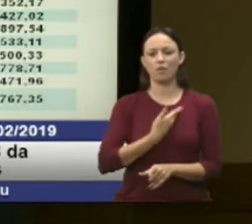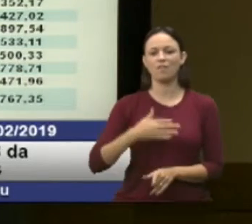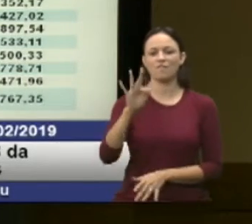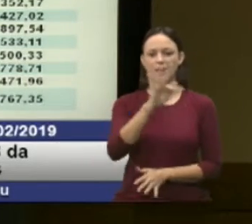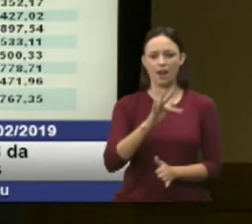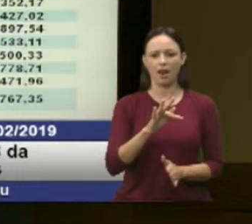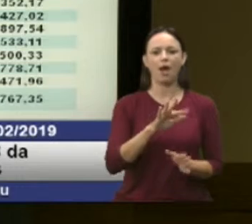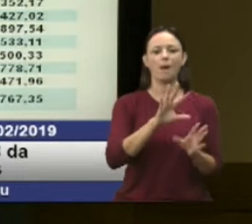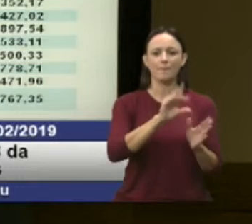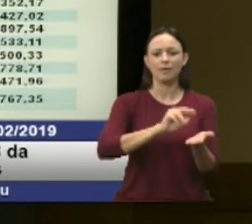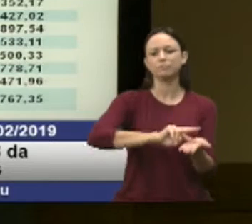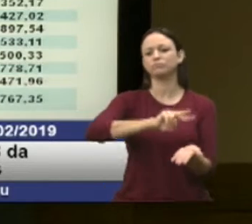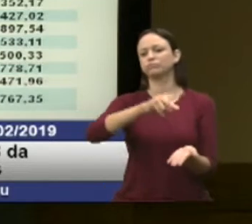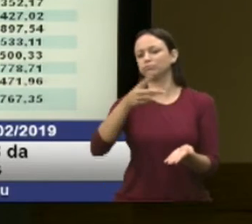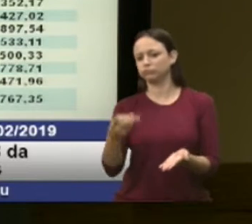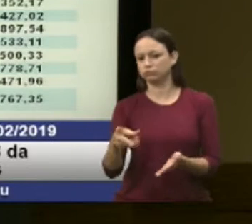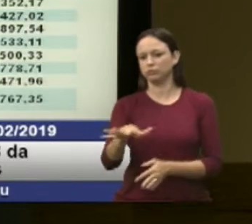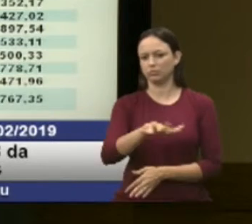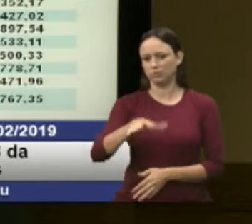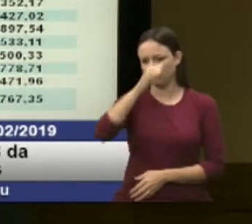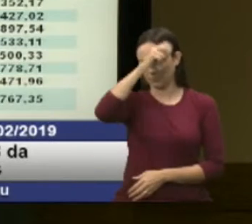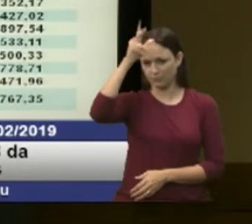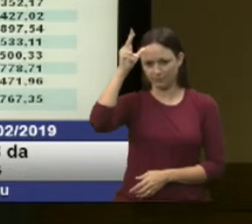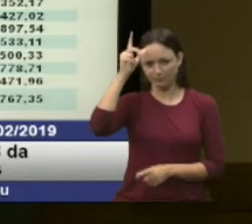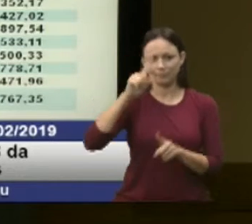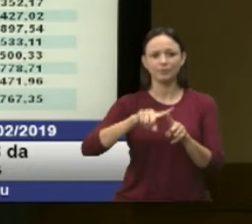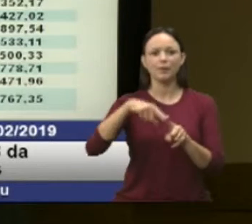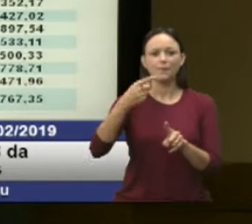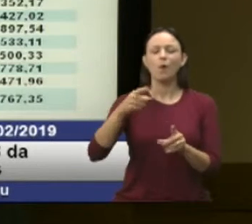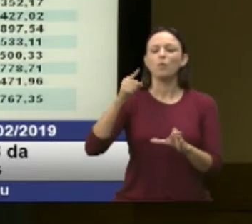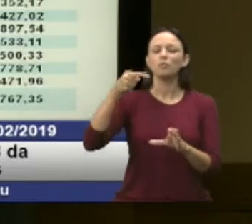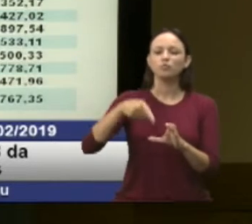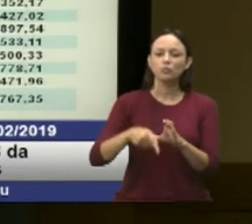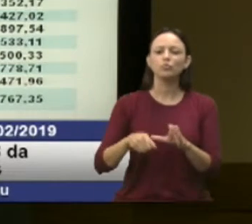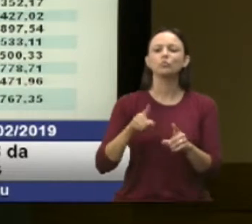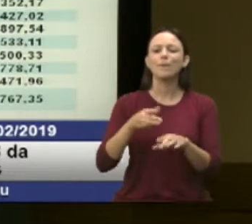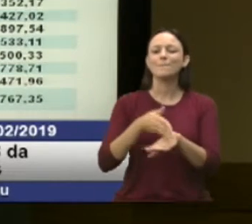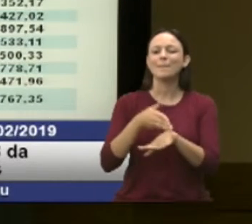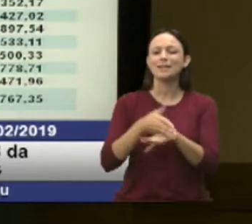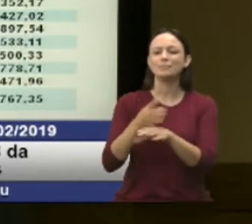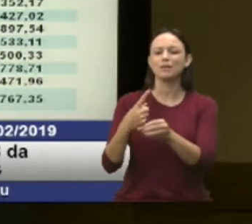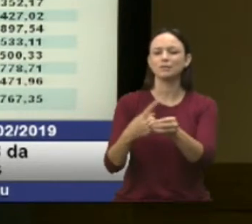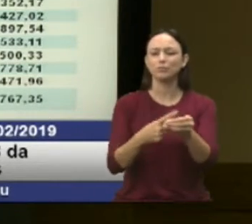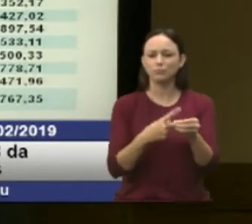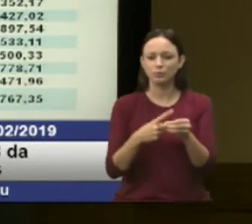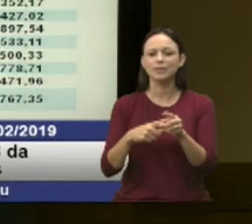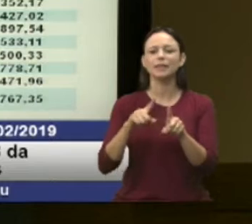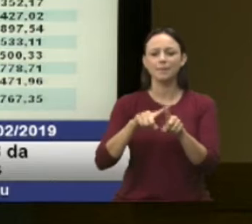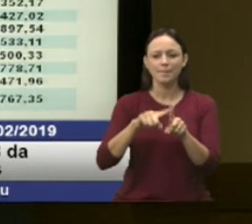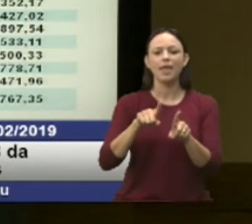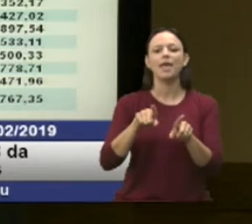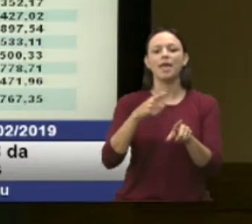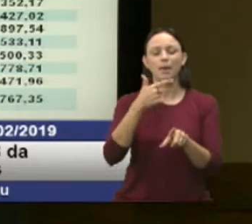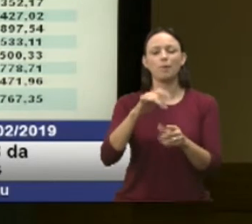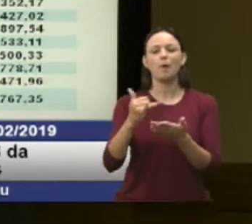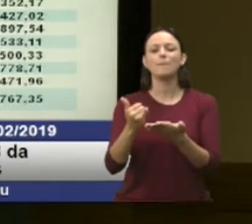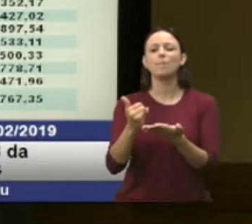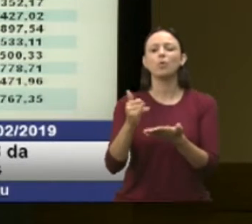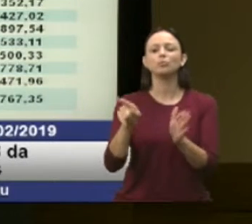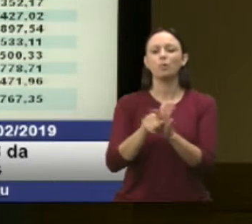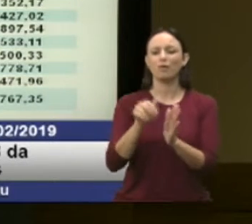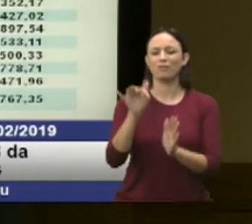municípios. Pois o Fundo de Participação de Municípios, que também é outro imposto federal, o